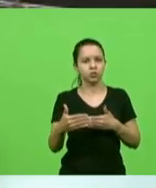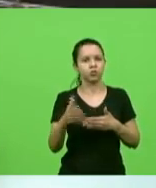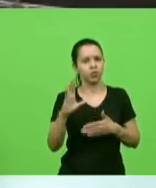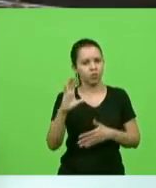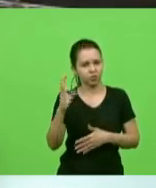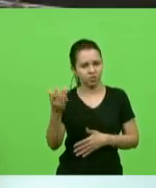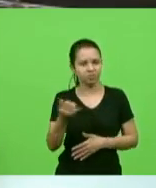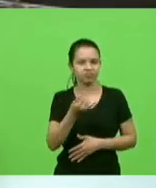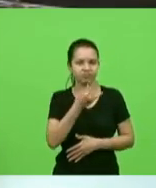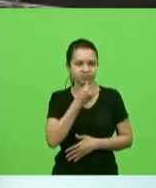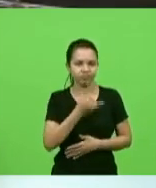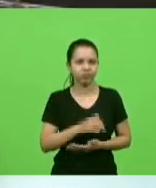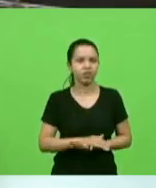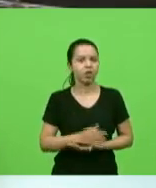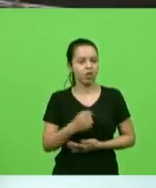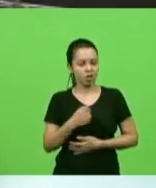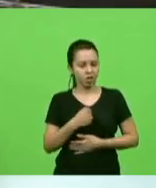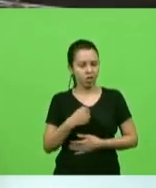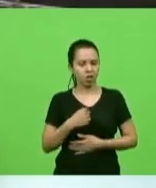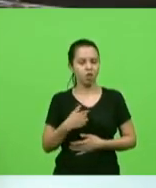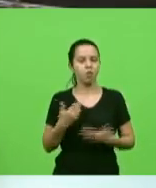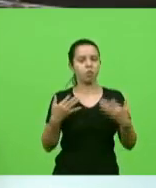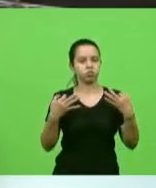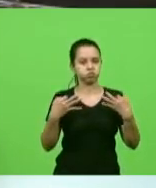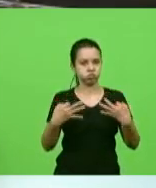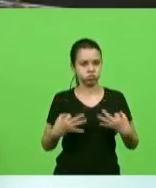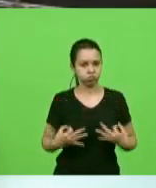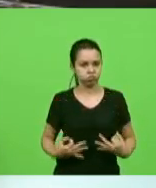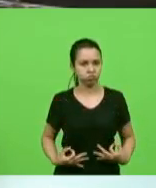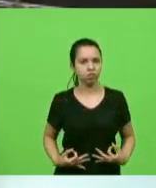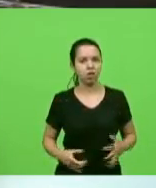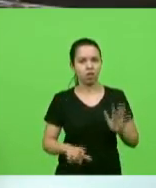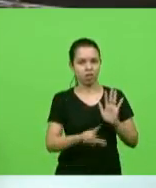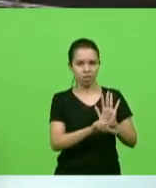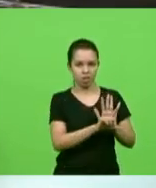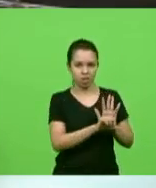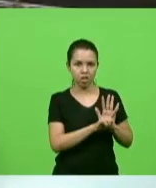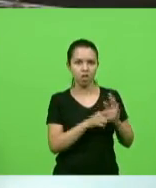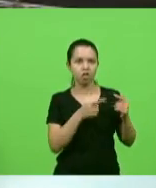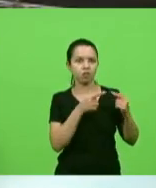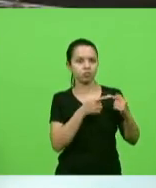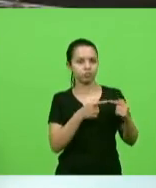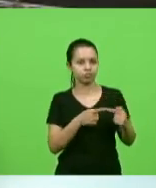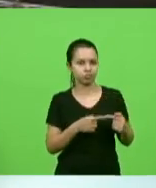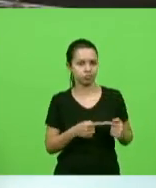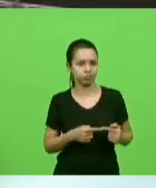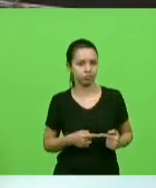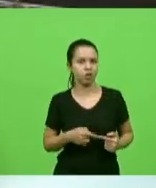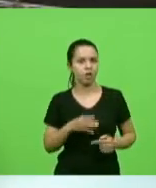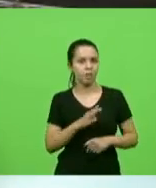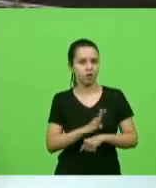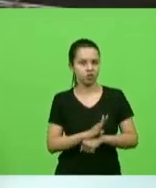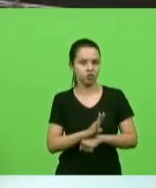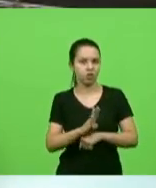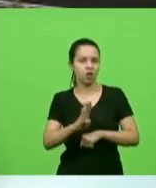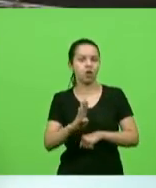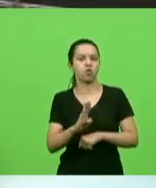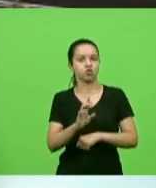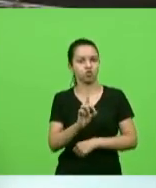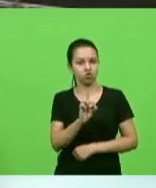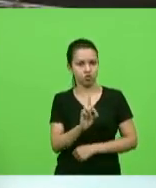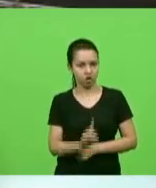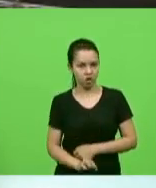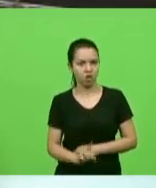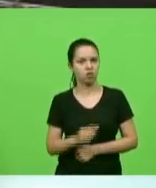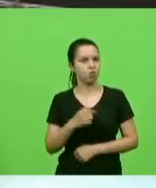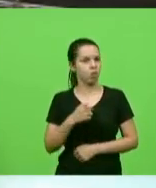Sempre busquei pautado minha conduta no Rigor da lei do direito Bacharel de direito não